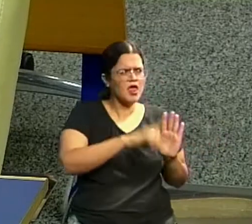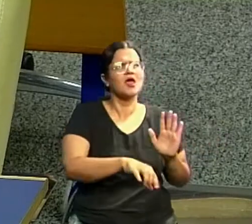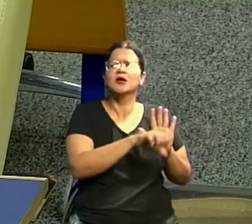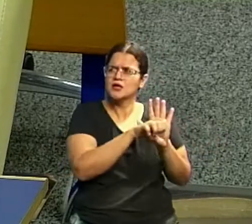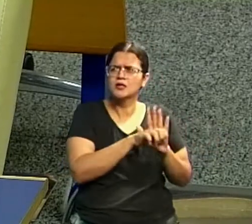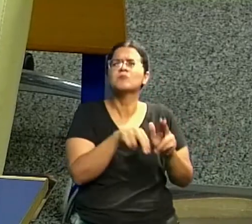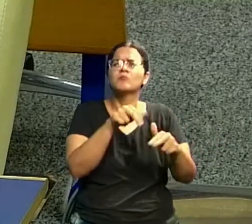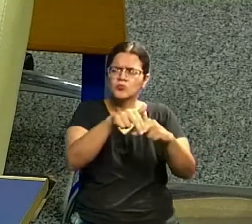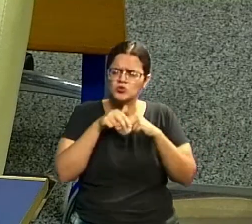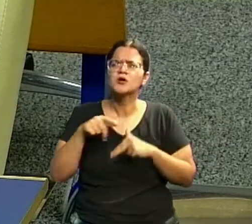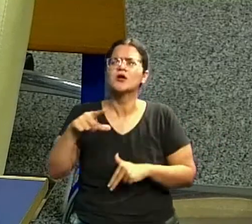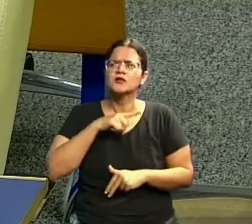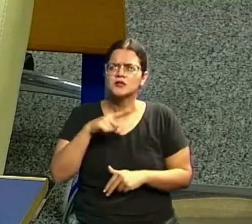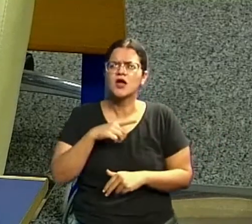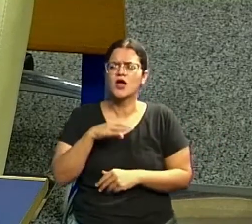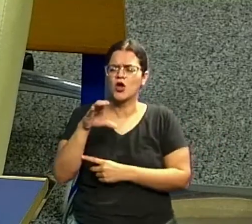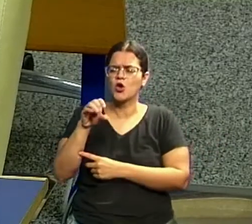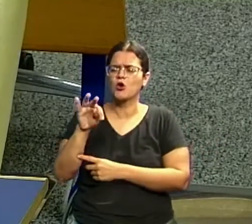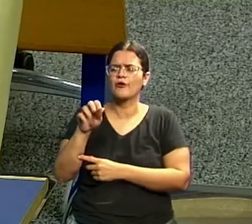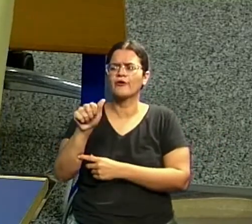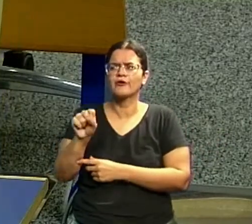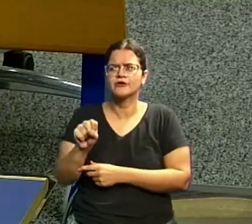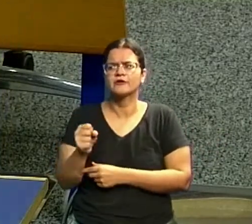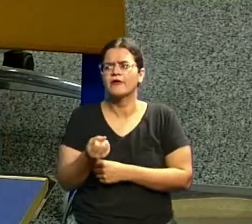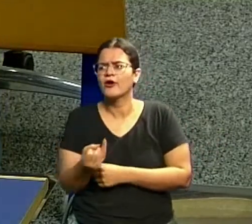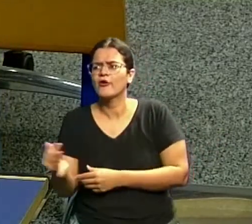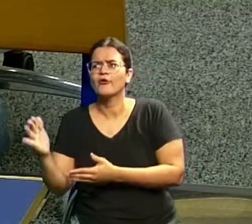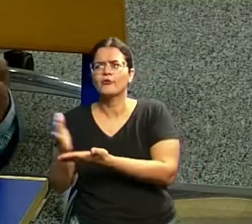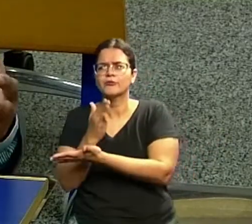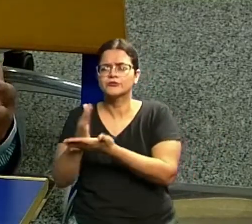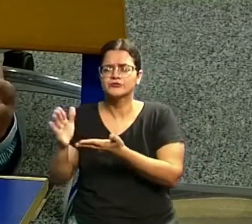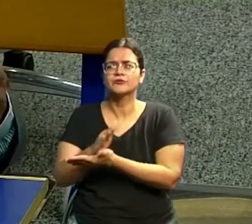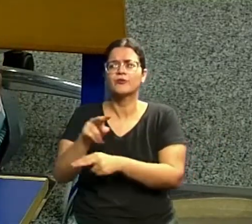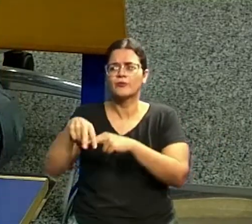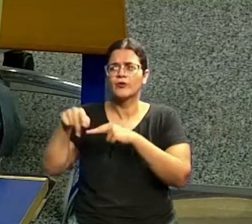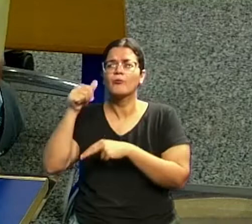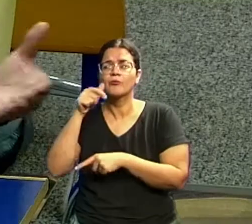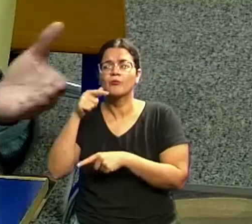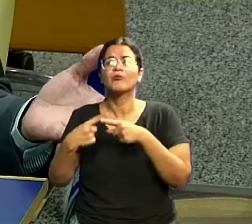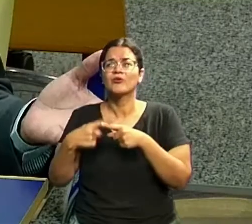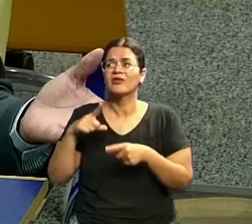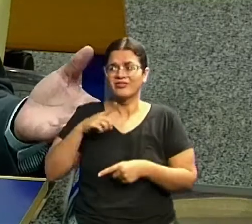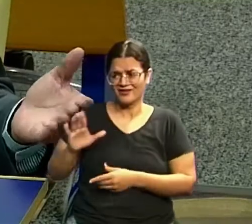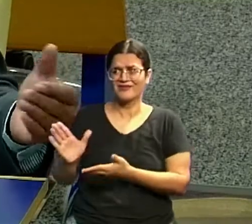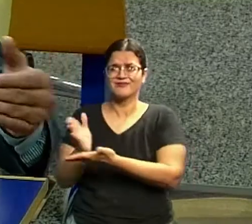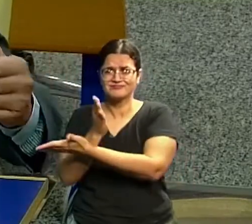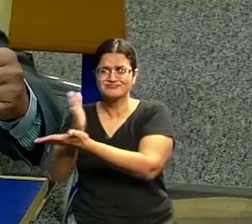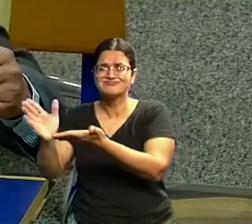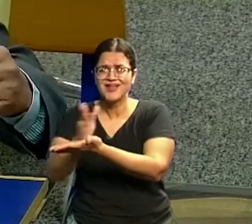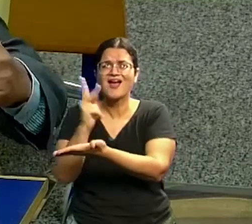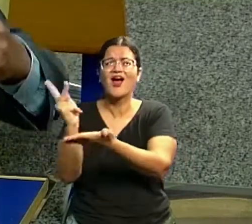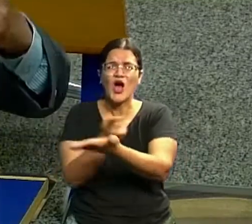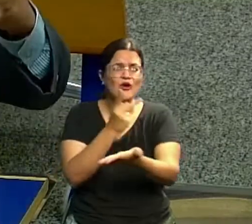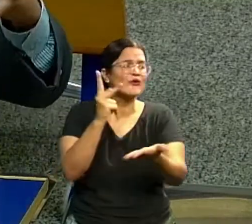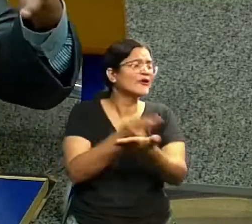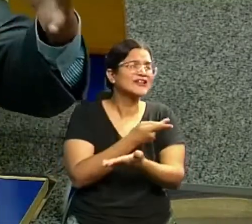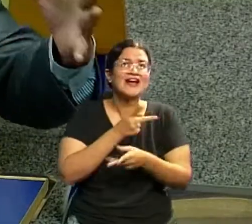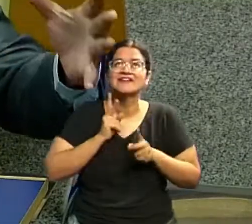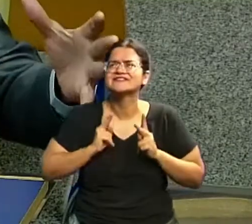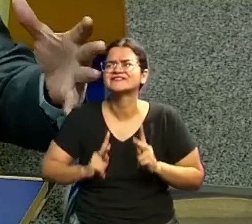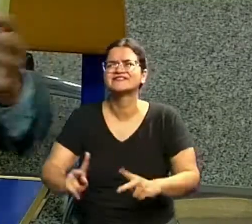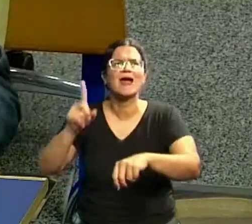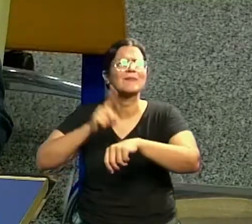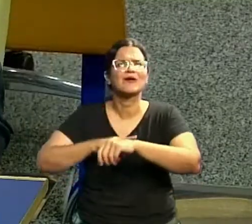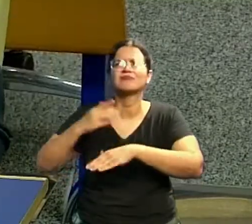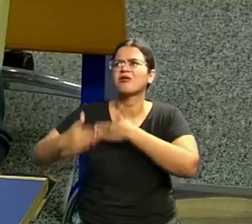é que existe cotas em algumas situações, principalmente com as mulheres. Por quê? Porque situações como essa acontecem a todo